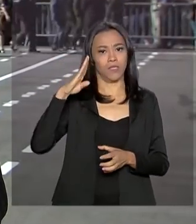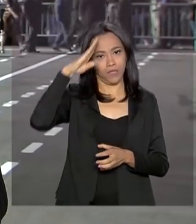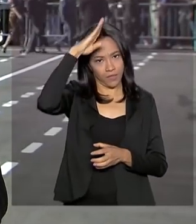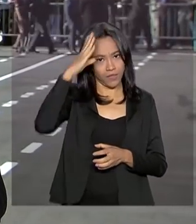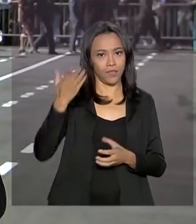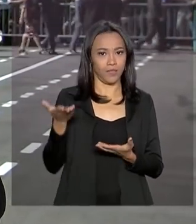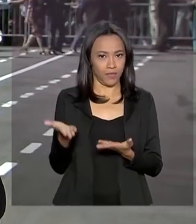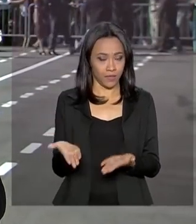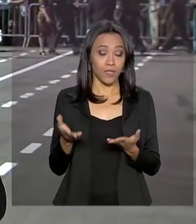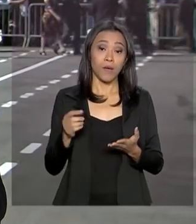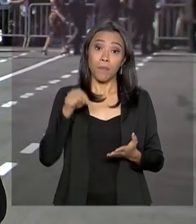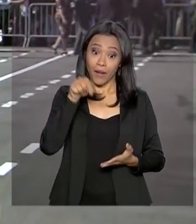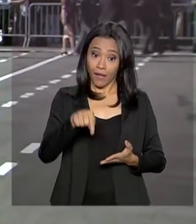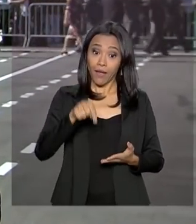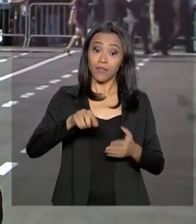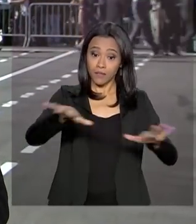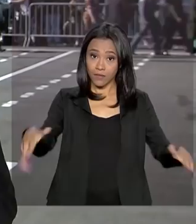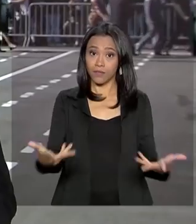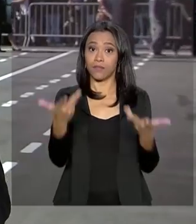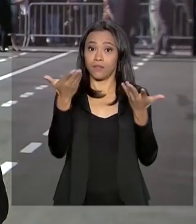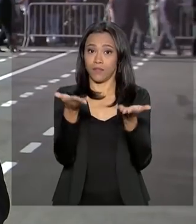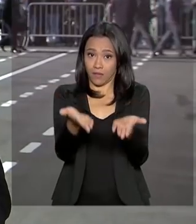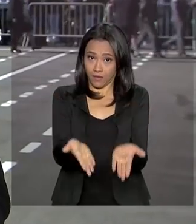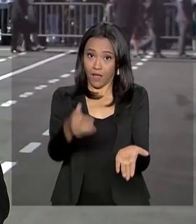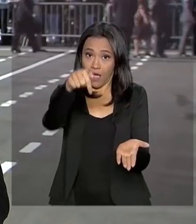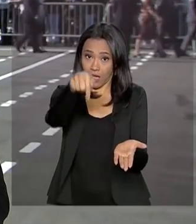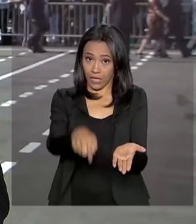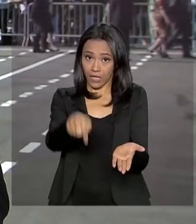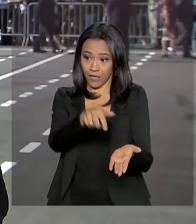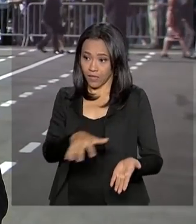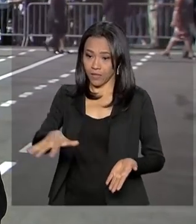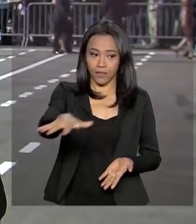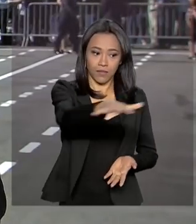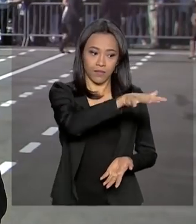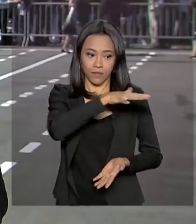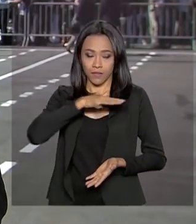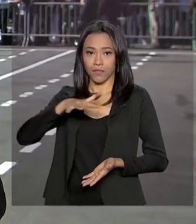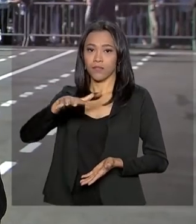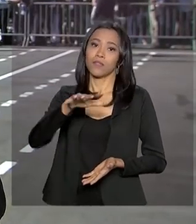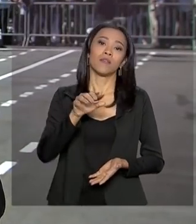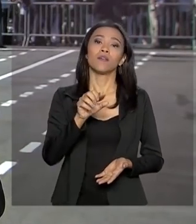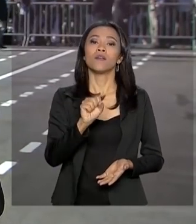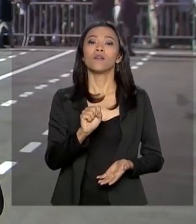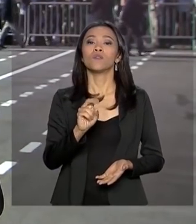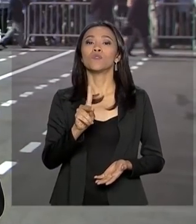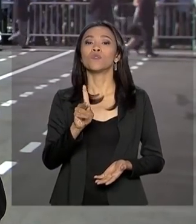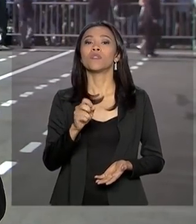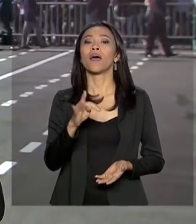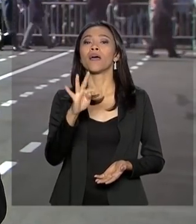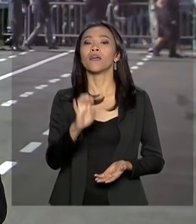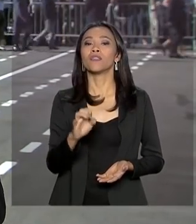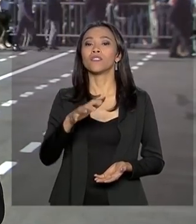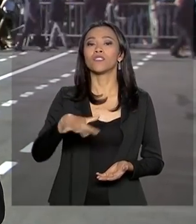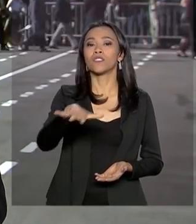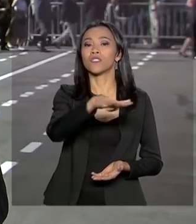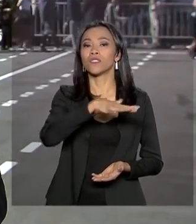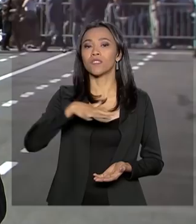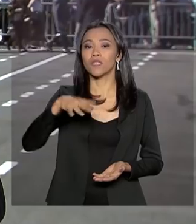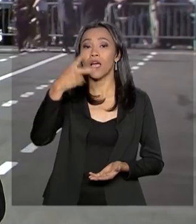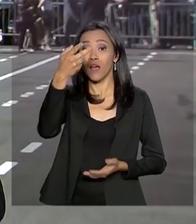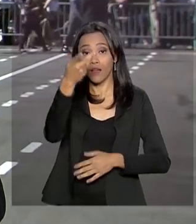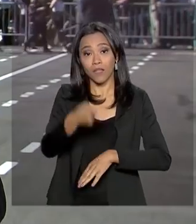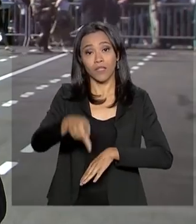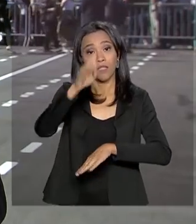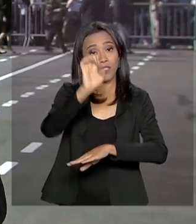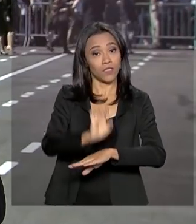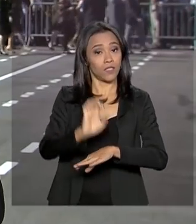Jair Bolsonaro, para esta cerimônia aqui no Comando Militar do Sudeste, localizado no bairro do Ibirapuera, aqui